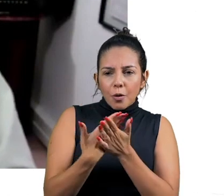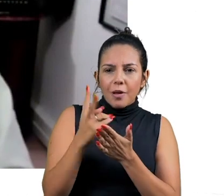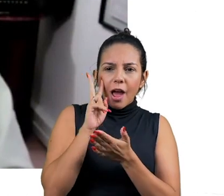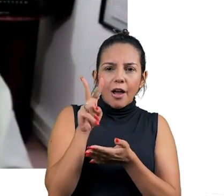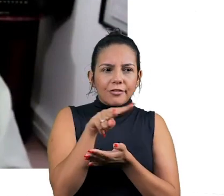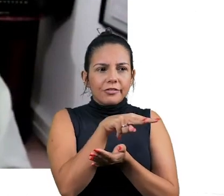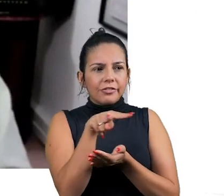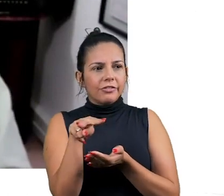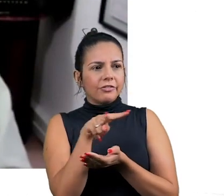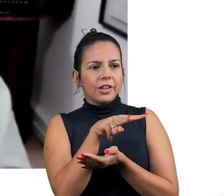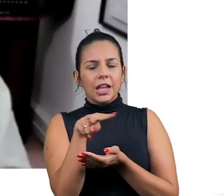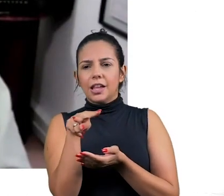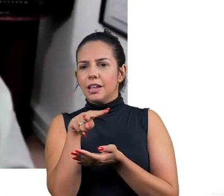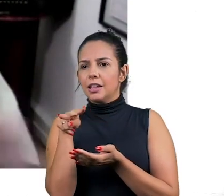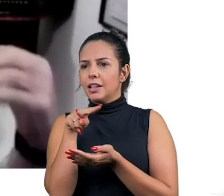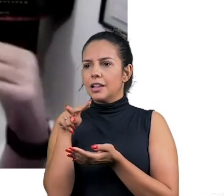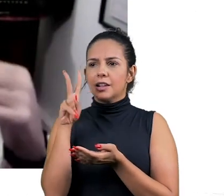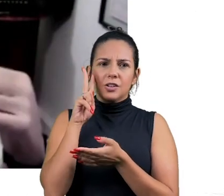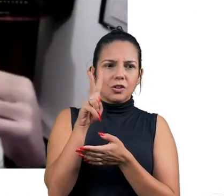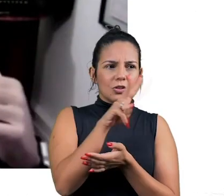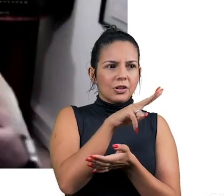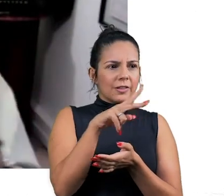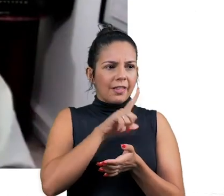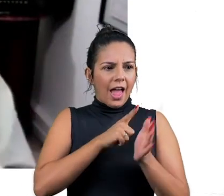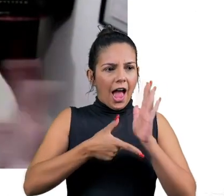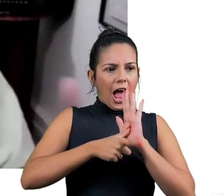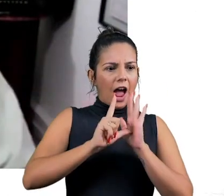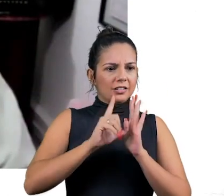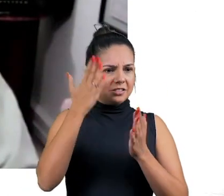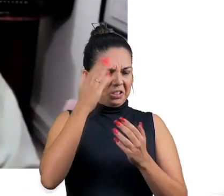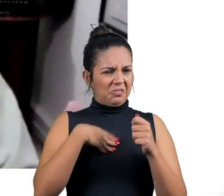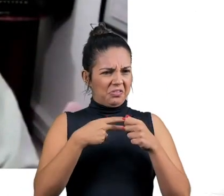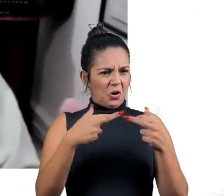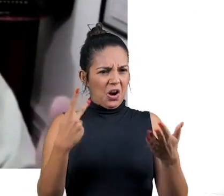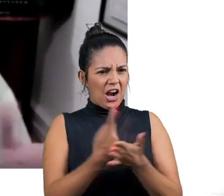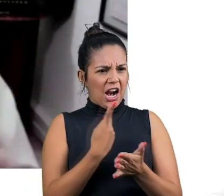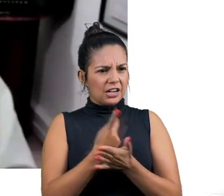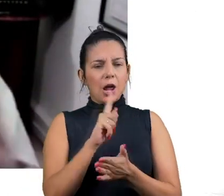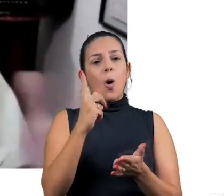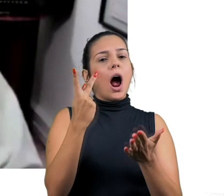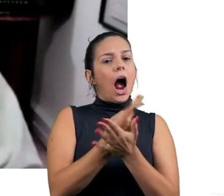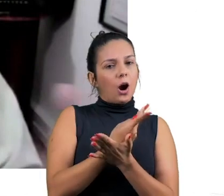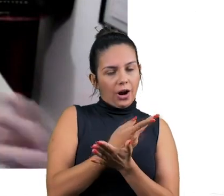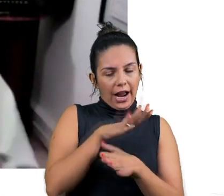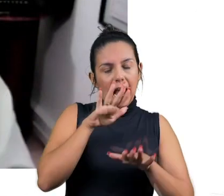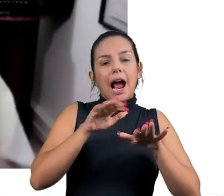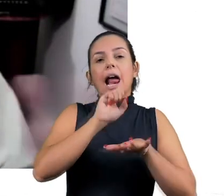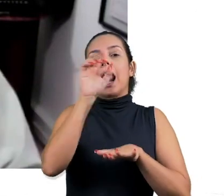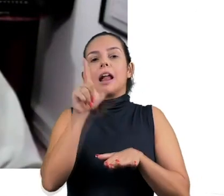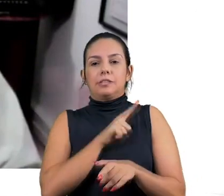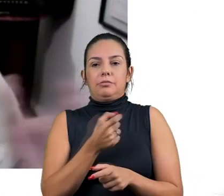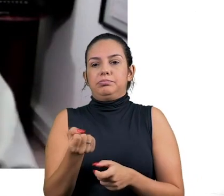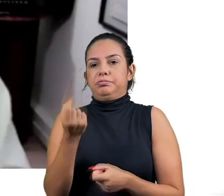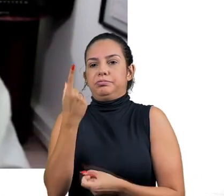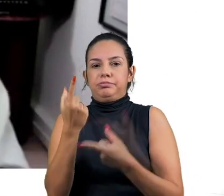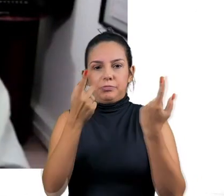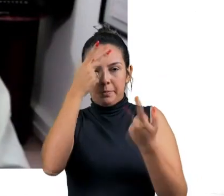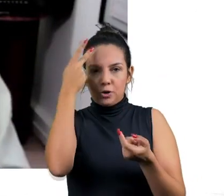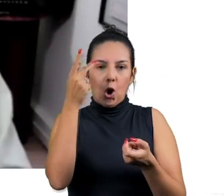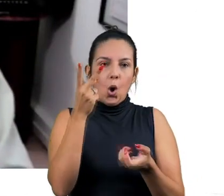rever uma série de posturas que elas tinham antes. Não acontece com todo mundo, evidentemente que tem uma opção de